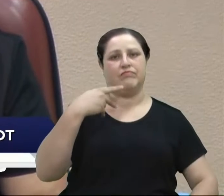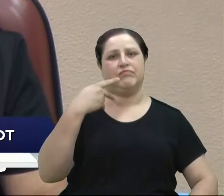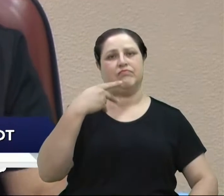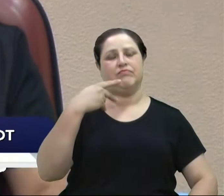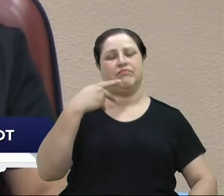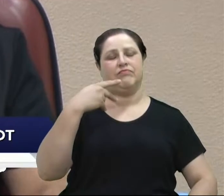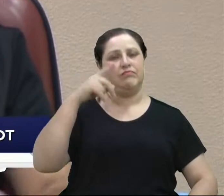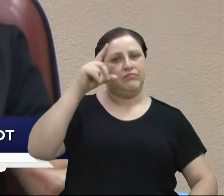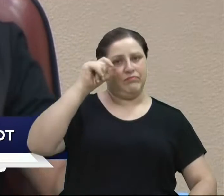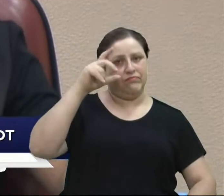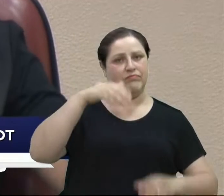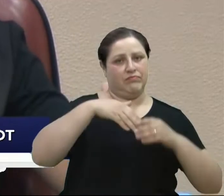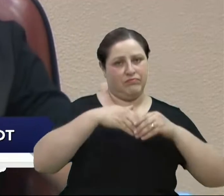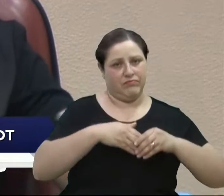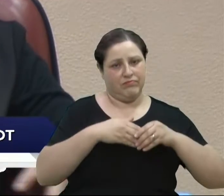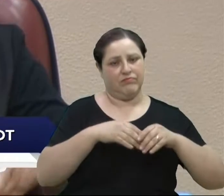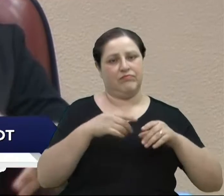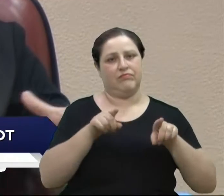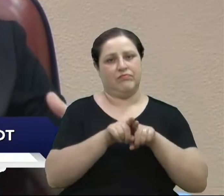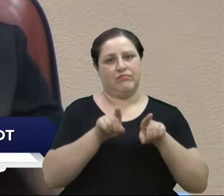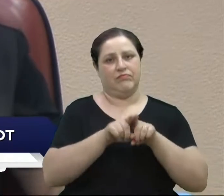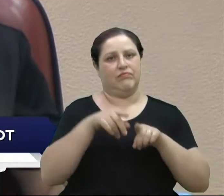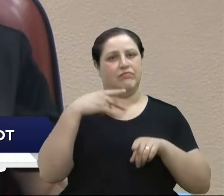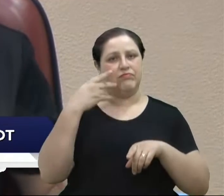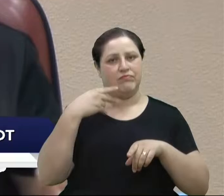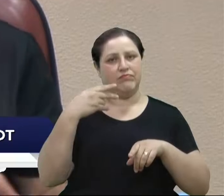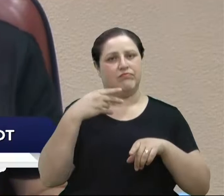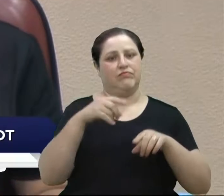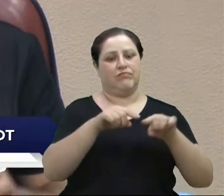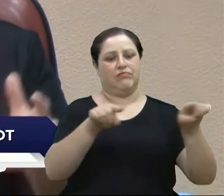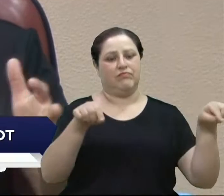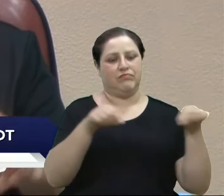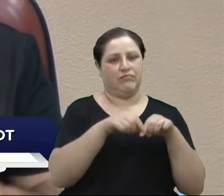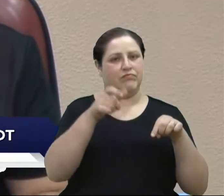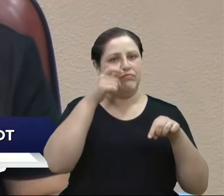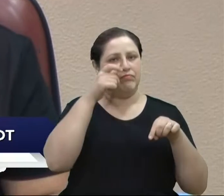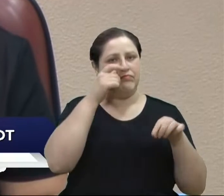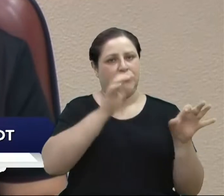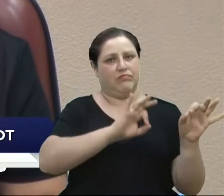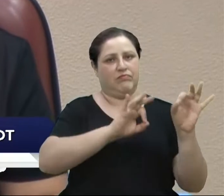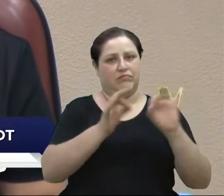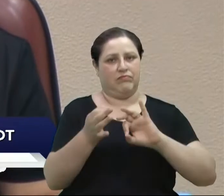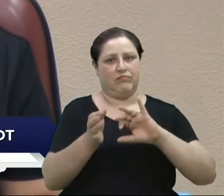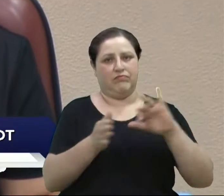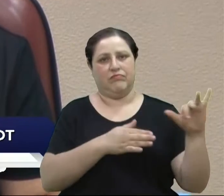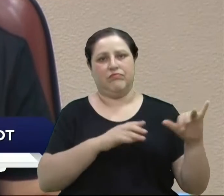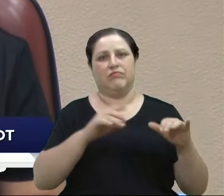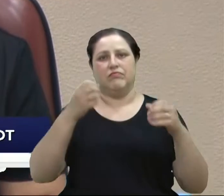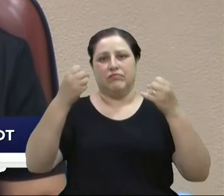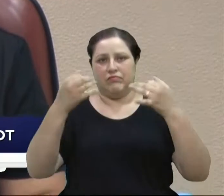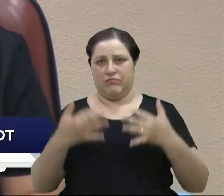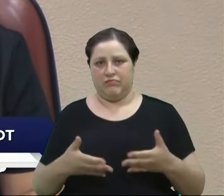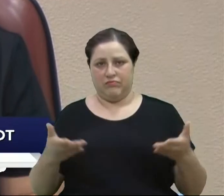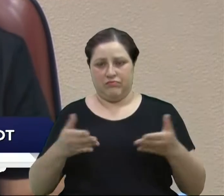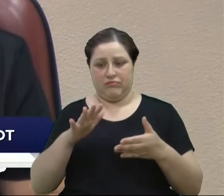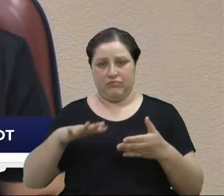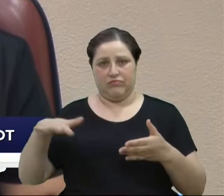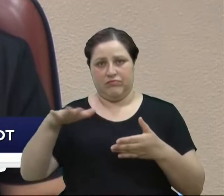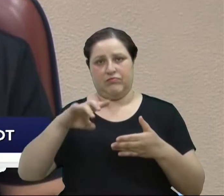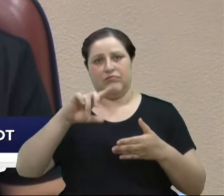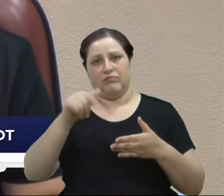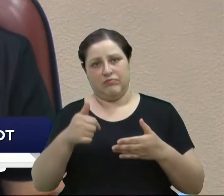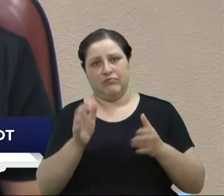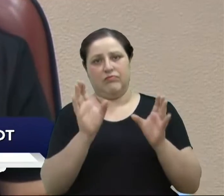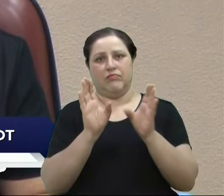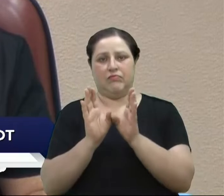agora. É, mas se a senhora puder fazer esse panorama inicial, depois a gente passa para os colegas vereadores, para o Conselho de Saúde, também para